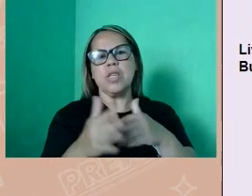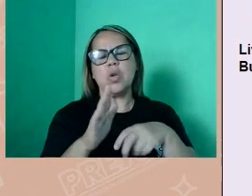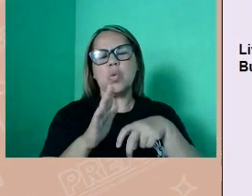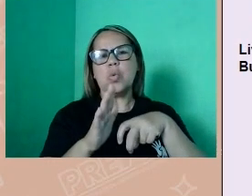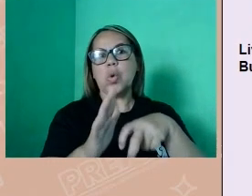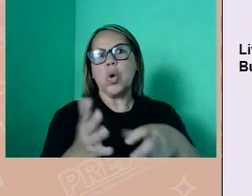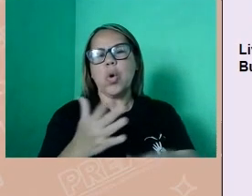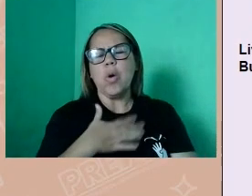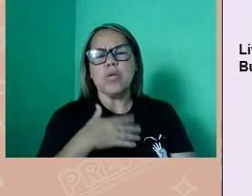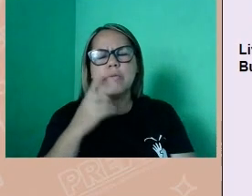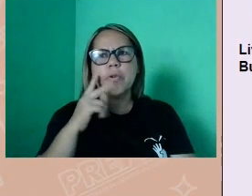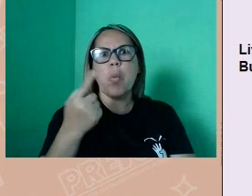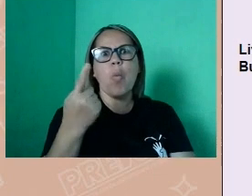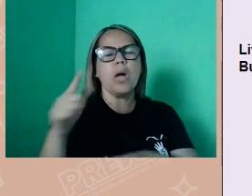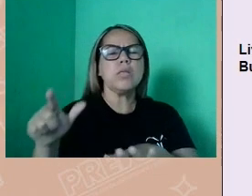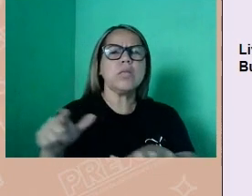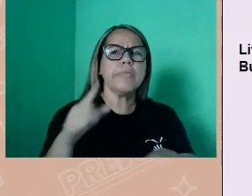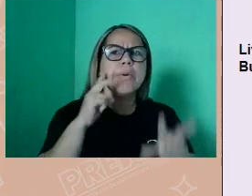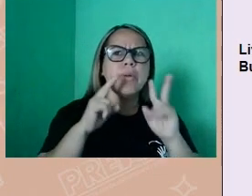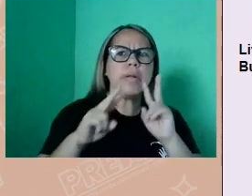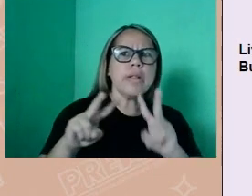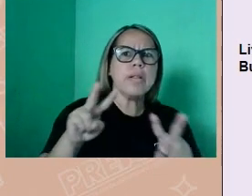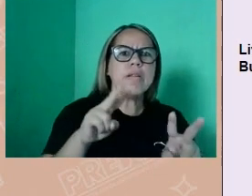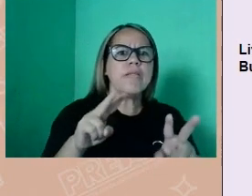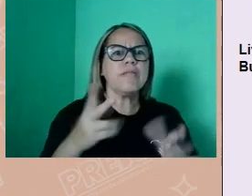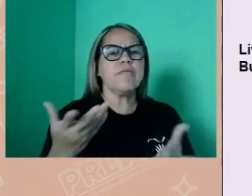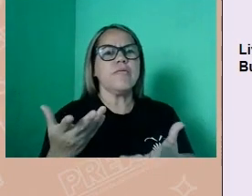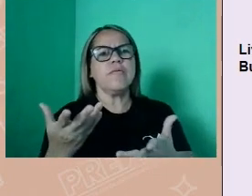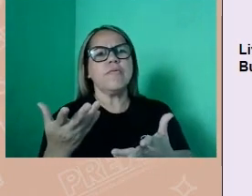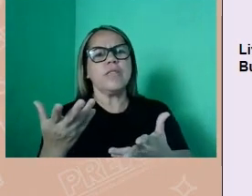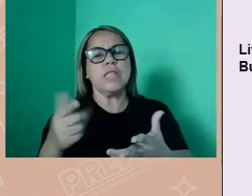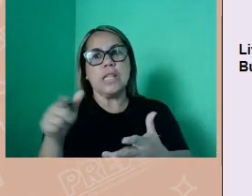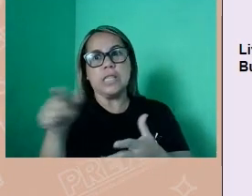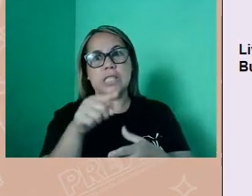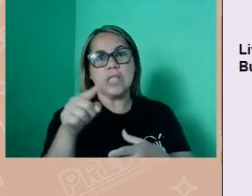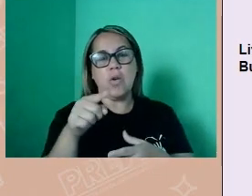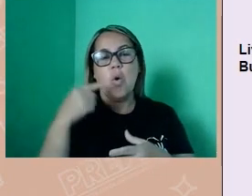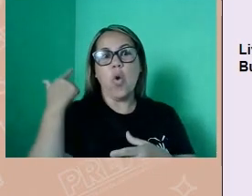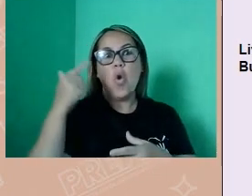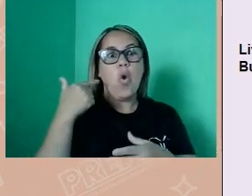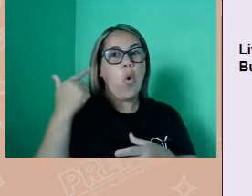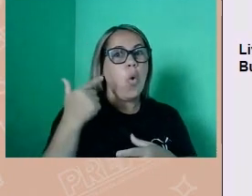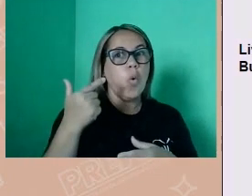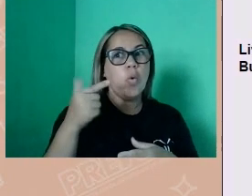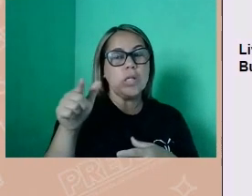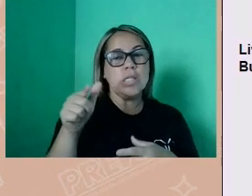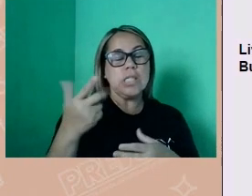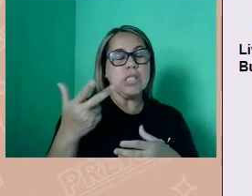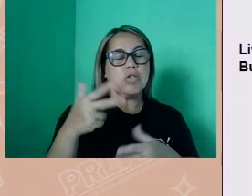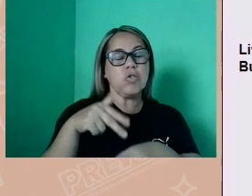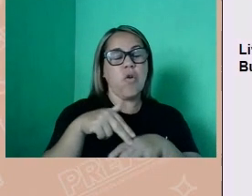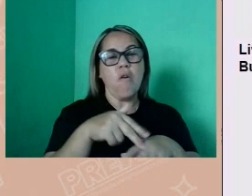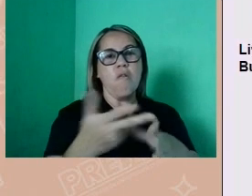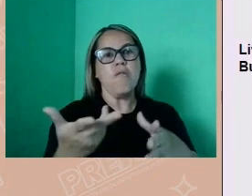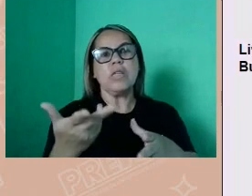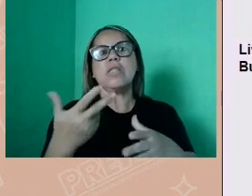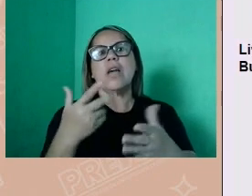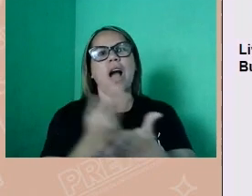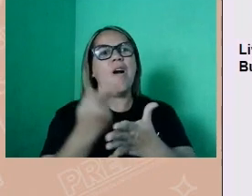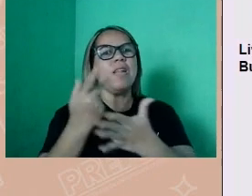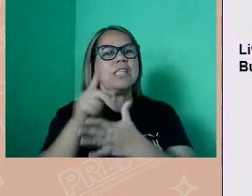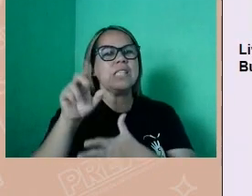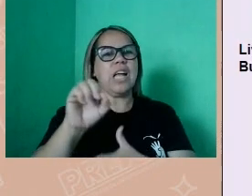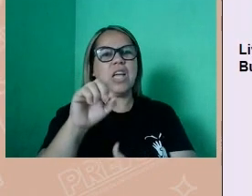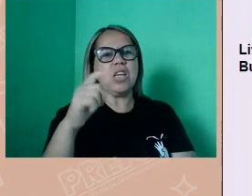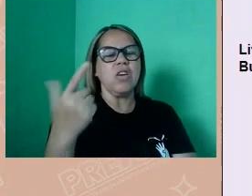surf buzz então aí os loucos do surf né os ônibus que surfam em Olinda uma coastal city in